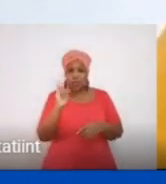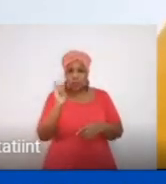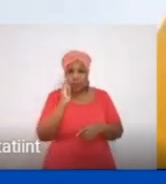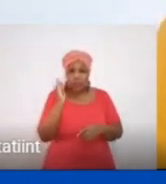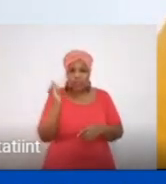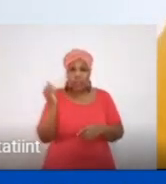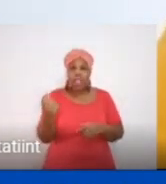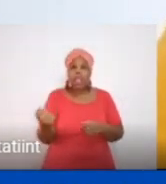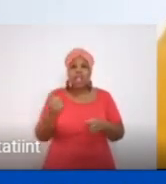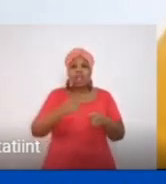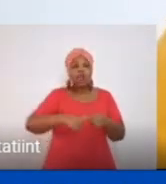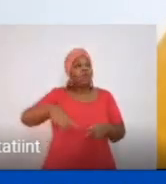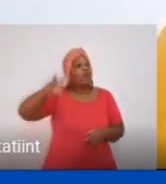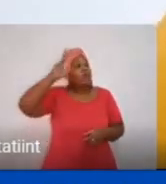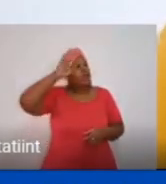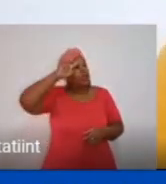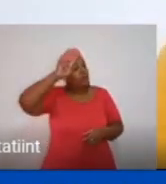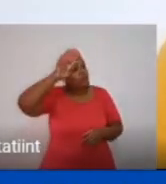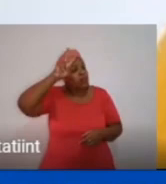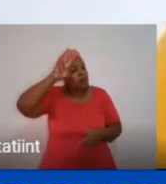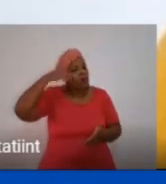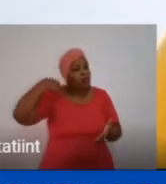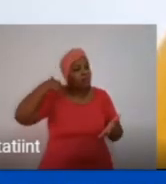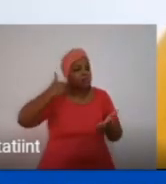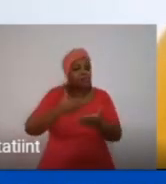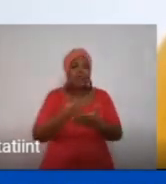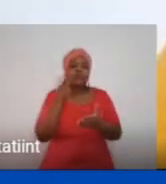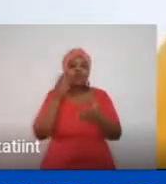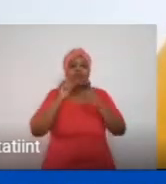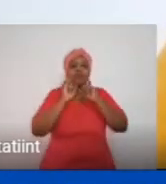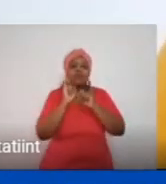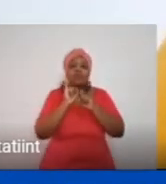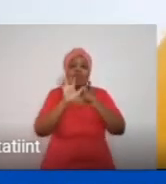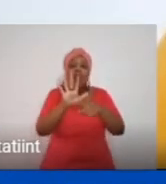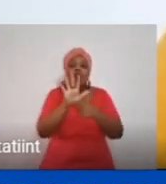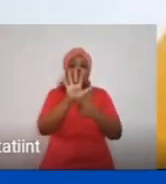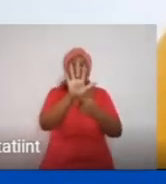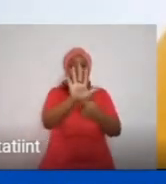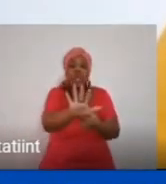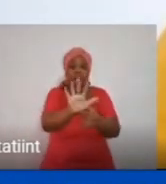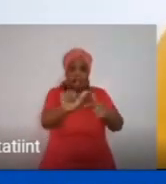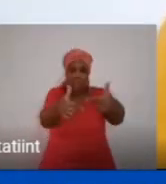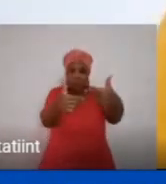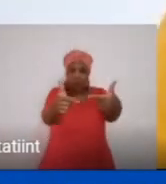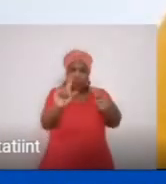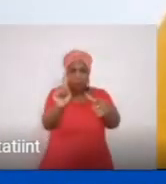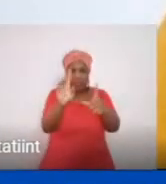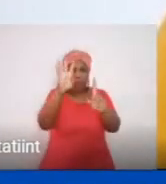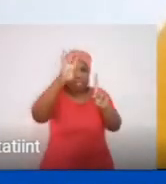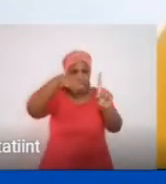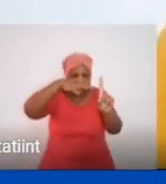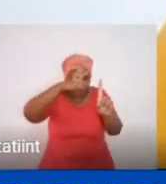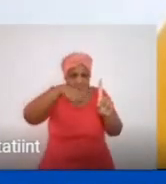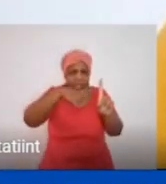recuperar essa memória para projetar a luta e não para referenciar